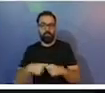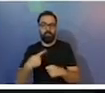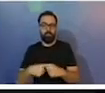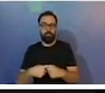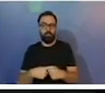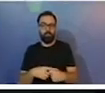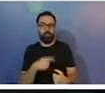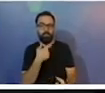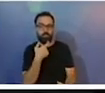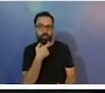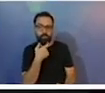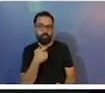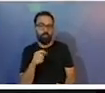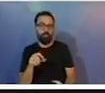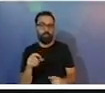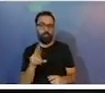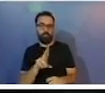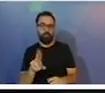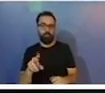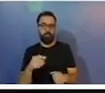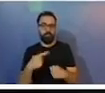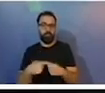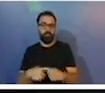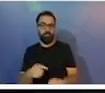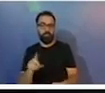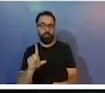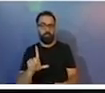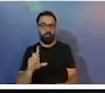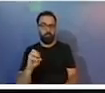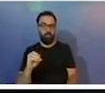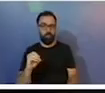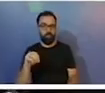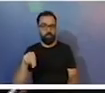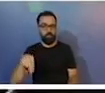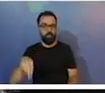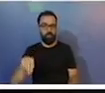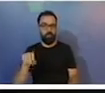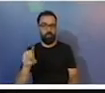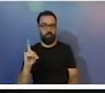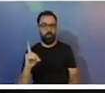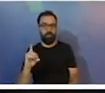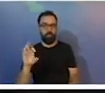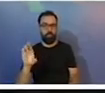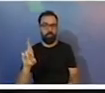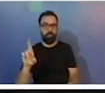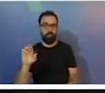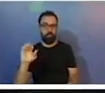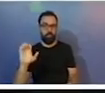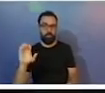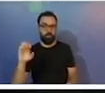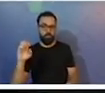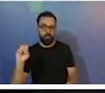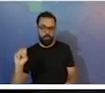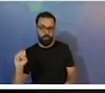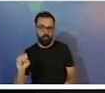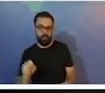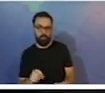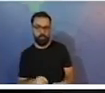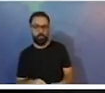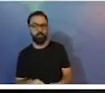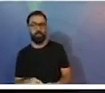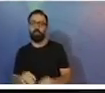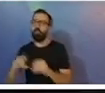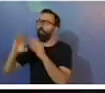Inglaterra. Olha o país, é importante lembrar. Ali, alguns cientistas de renome estudaram os céus e